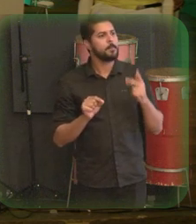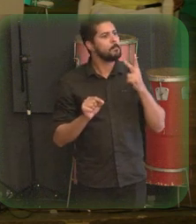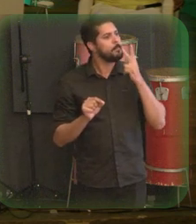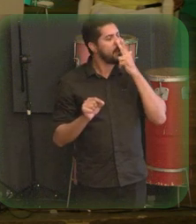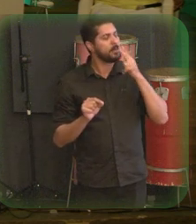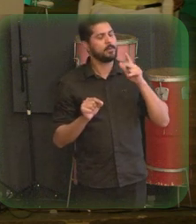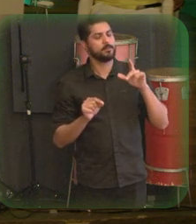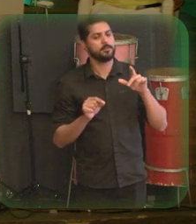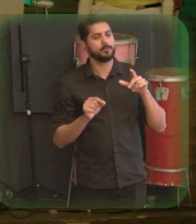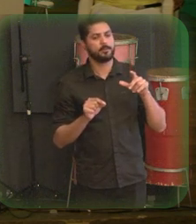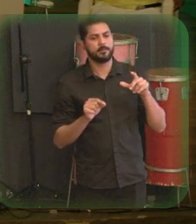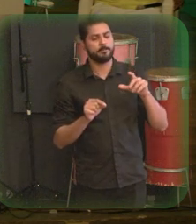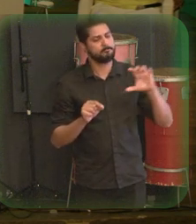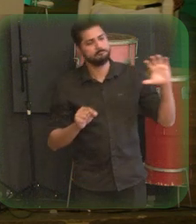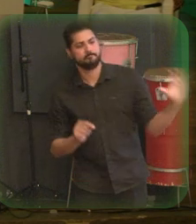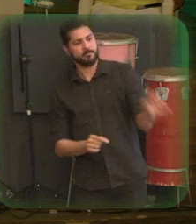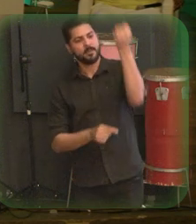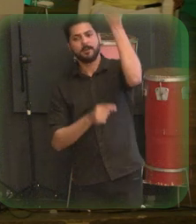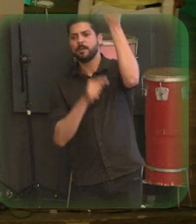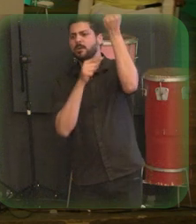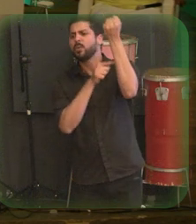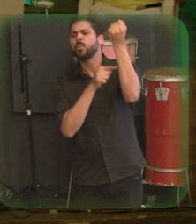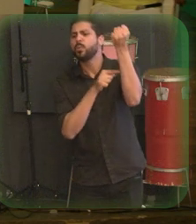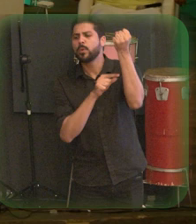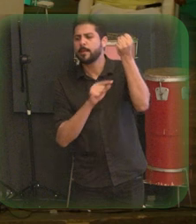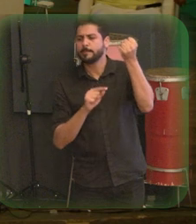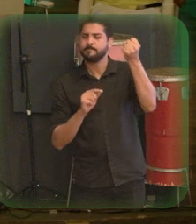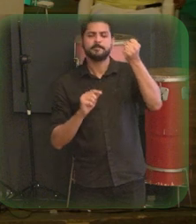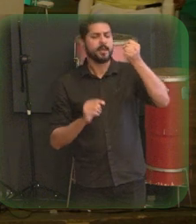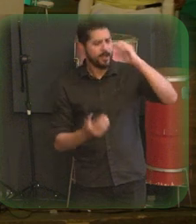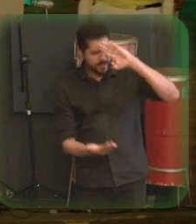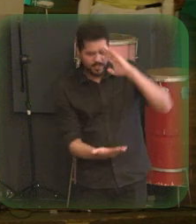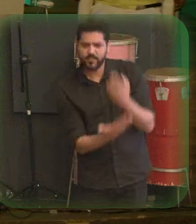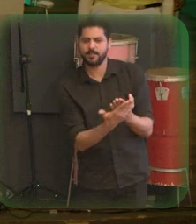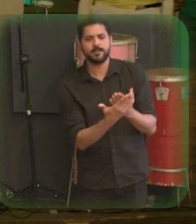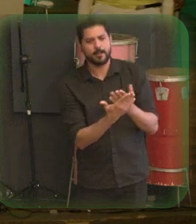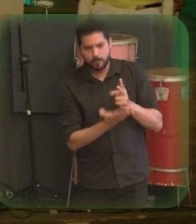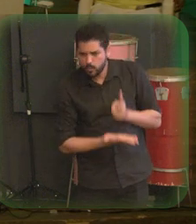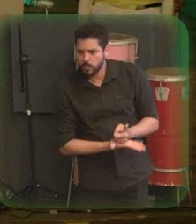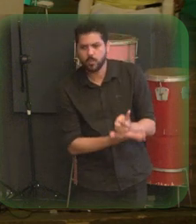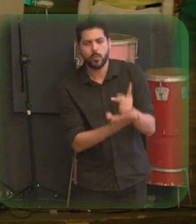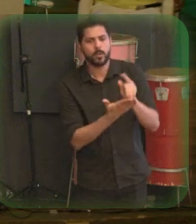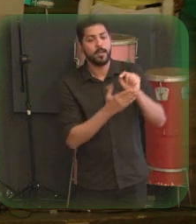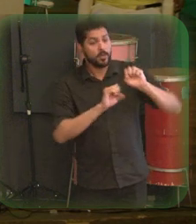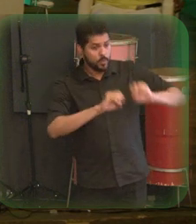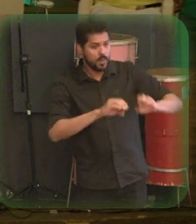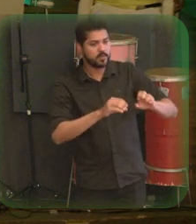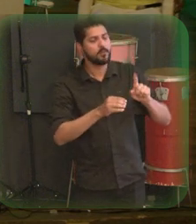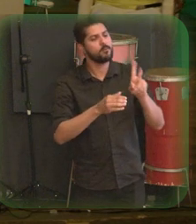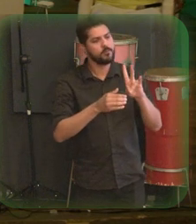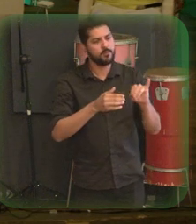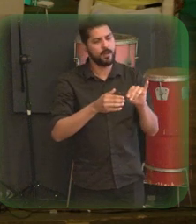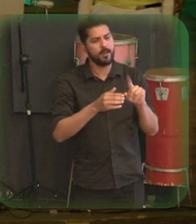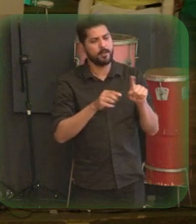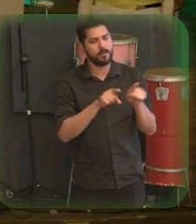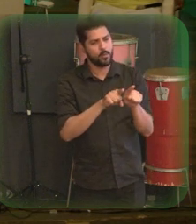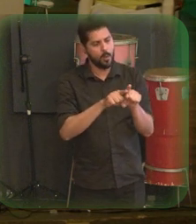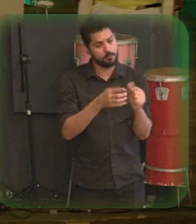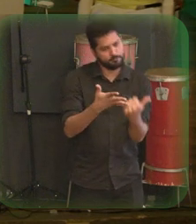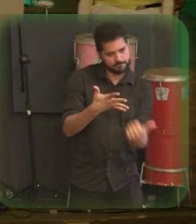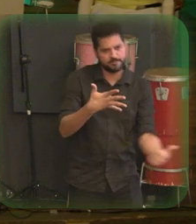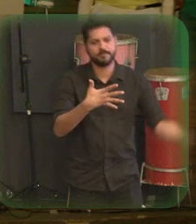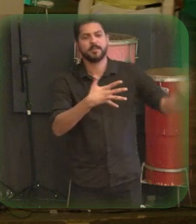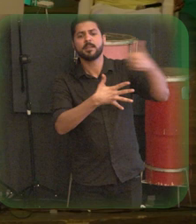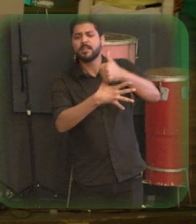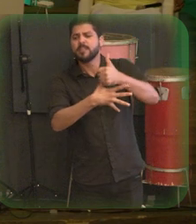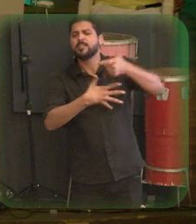retomar, né, a fé, a voltar a acreditar, né, que a educação será colocada no lugar que merece,